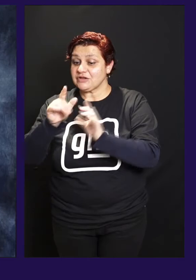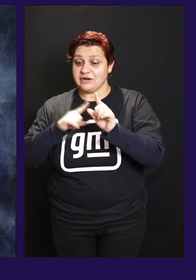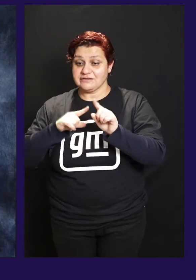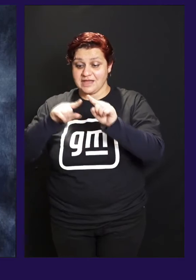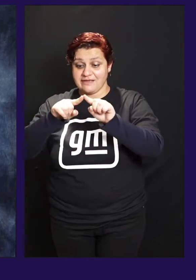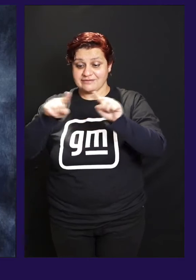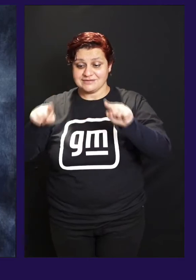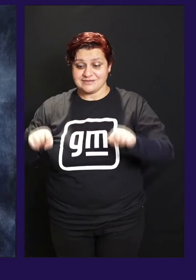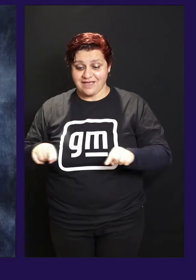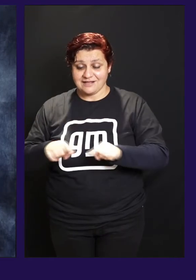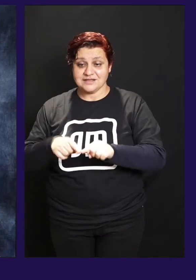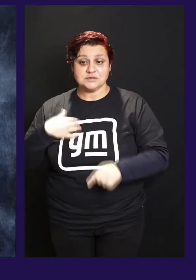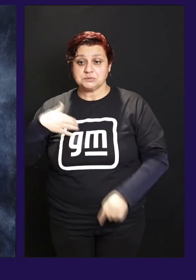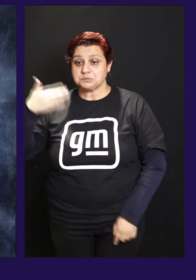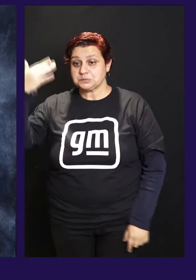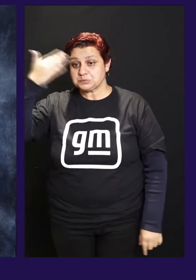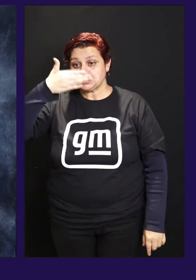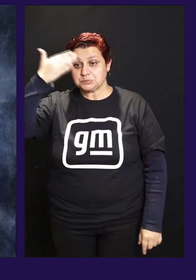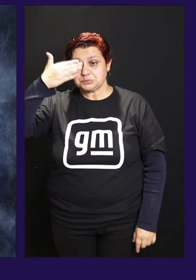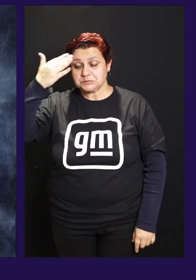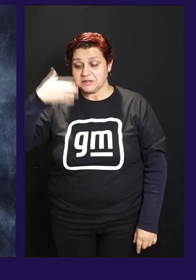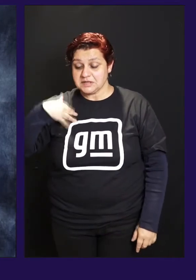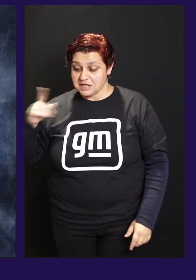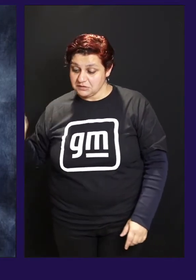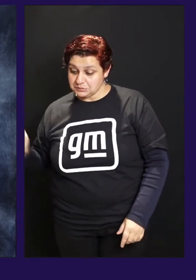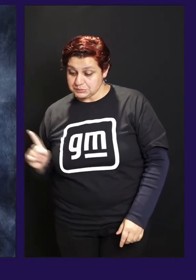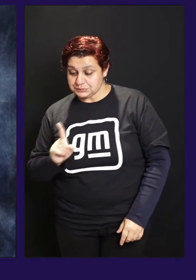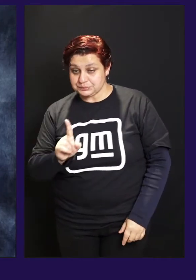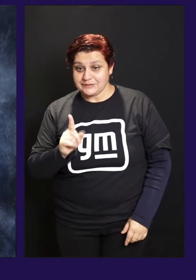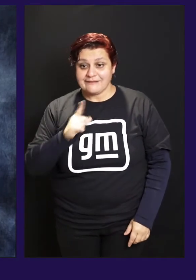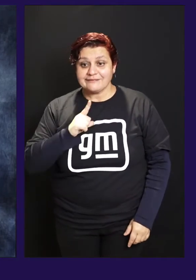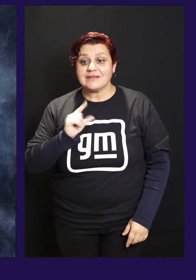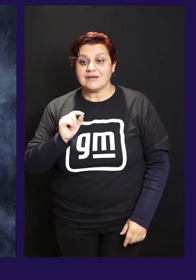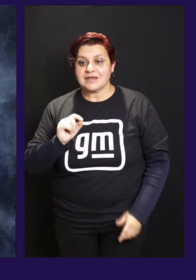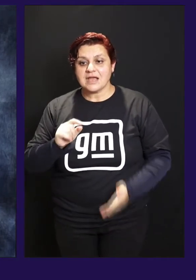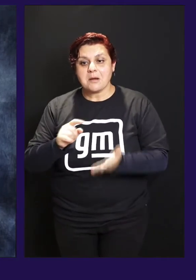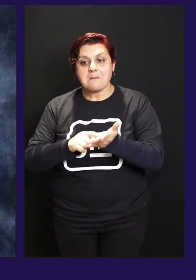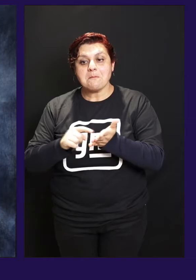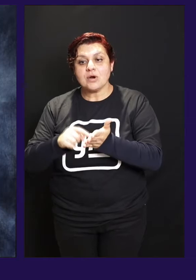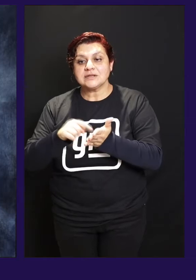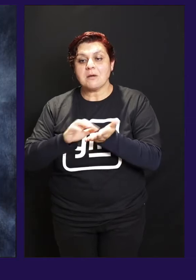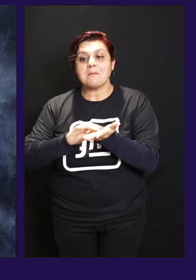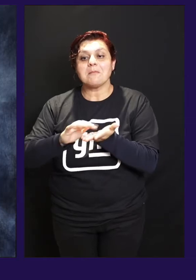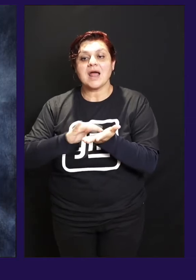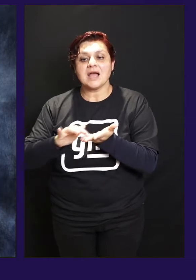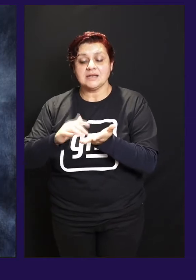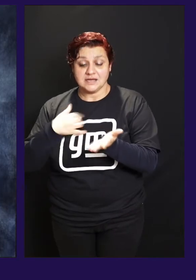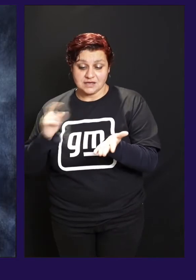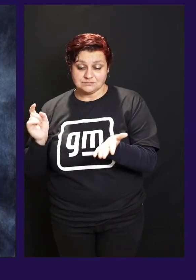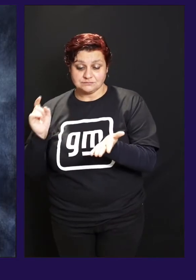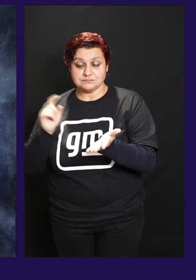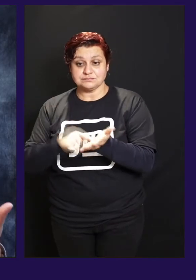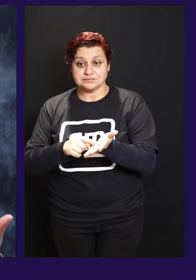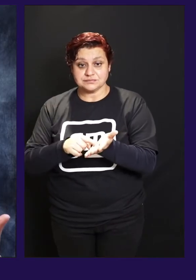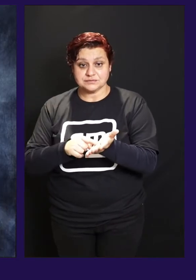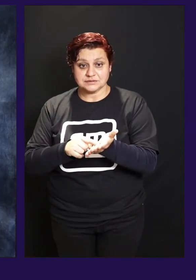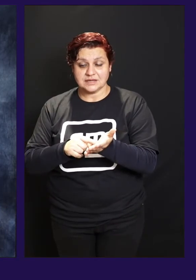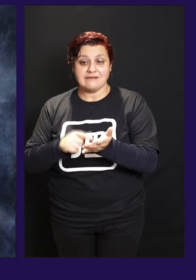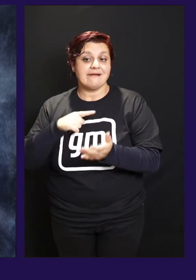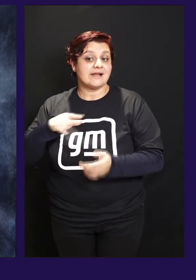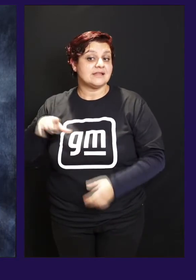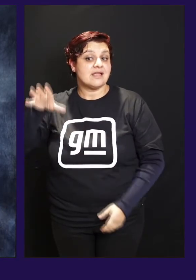coisas, quantum computing. A quantidade de convergência de tecnologia é uma sensação maravilhosa